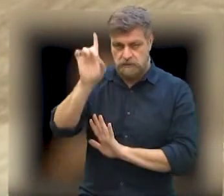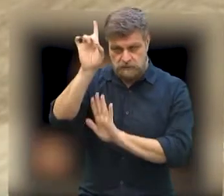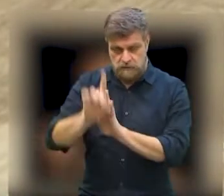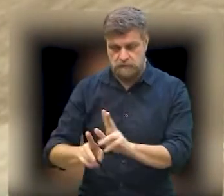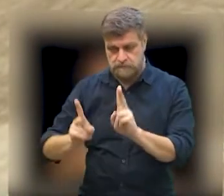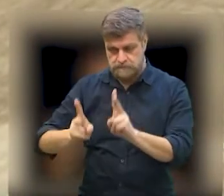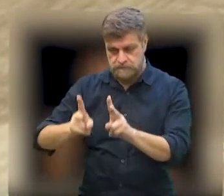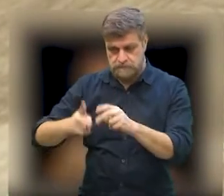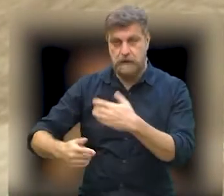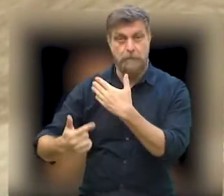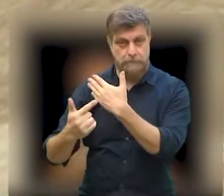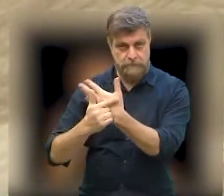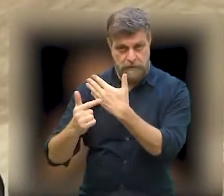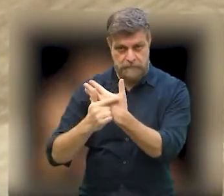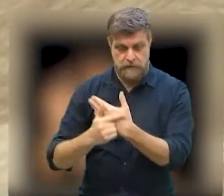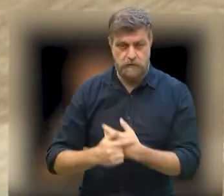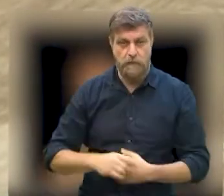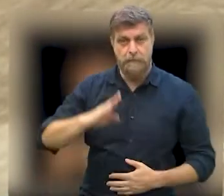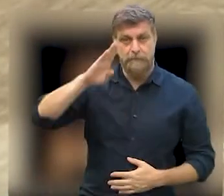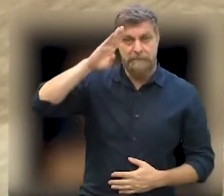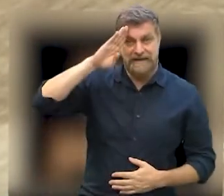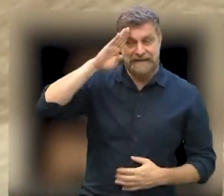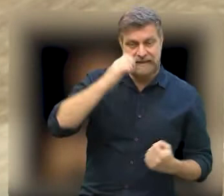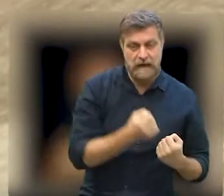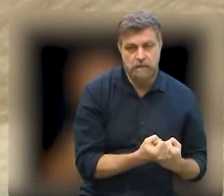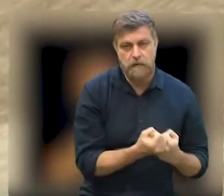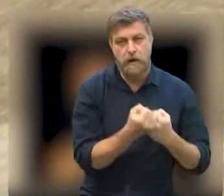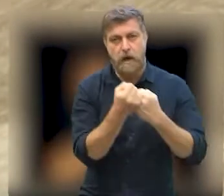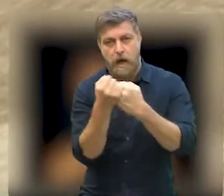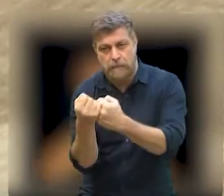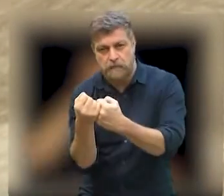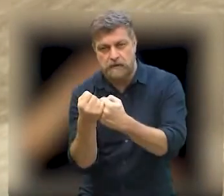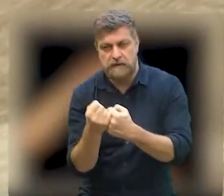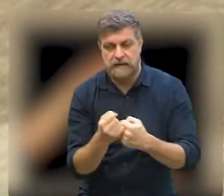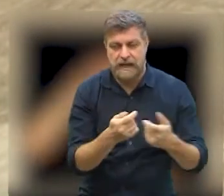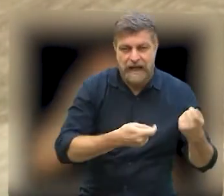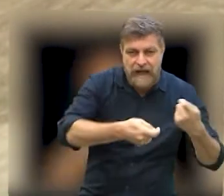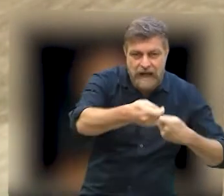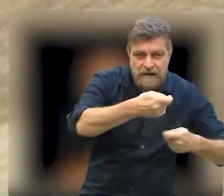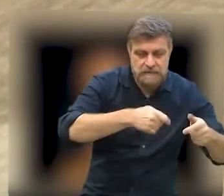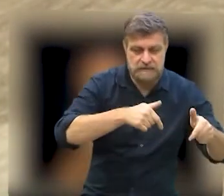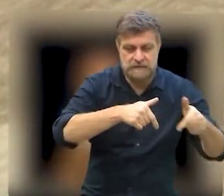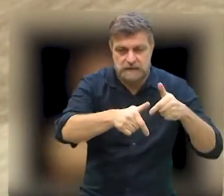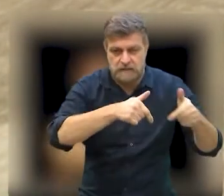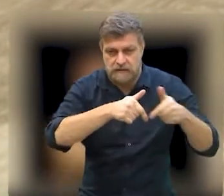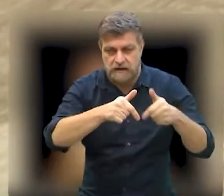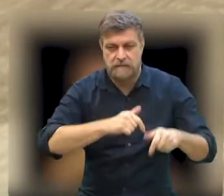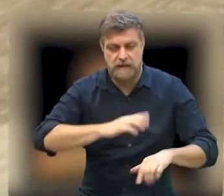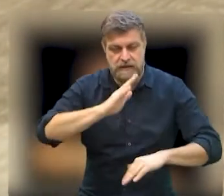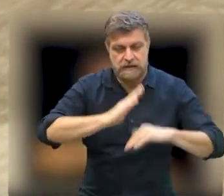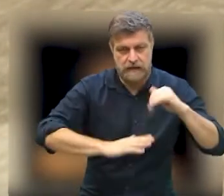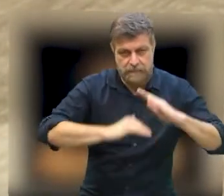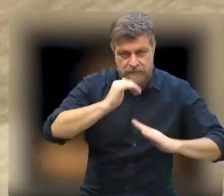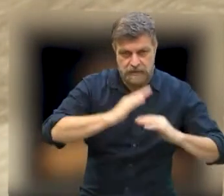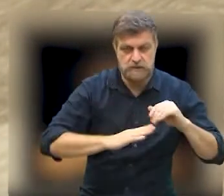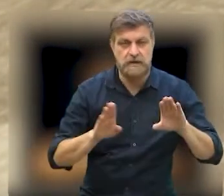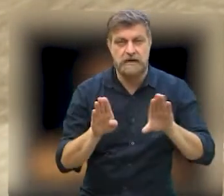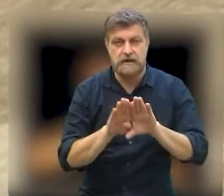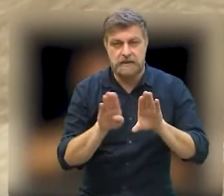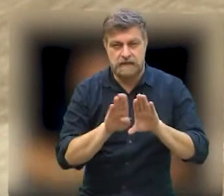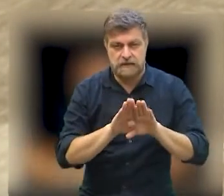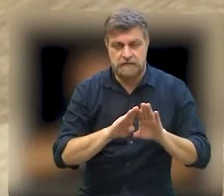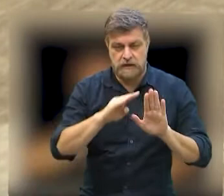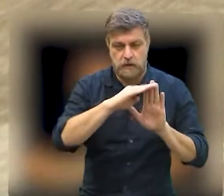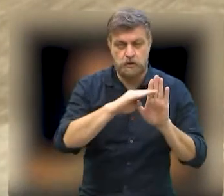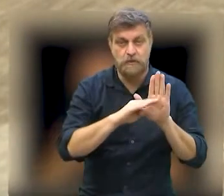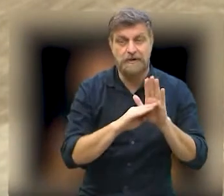os professores e diretores continuam com a sua função e os militares eles vêm para somar. Eles somam na parte administrativa, na parte operacional